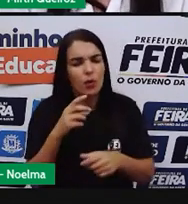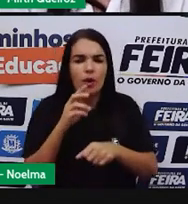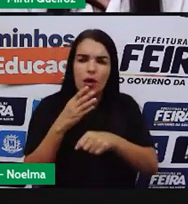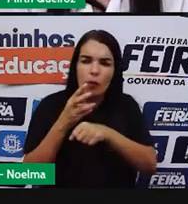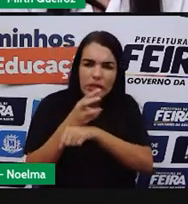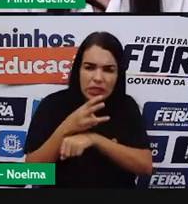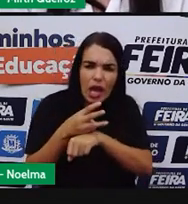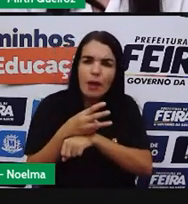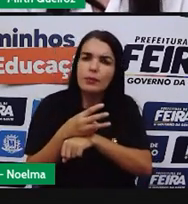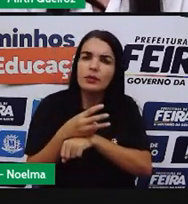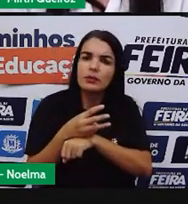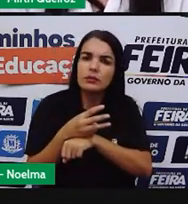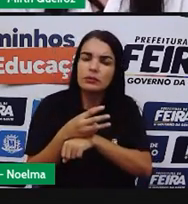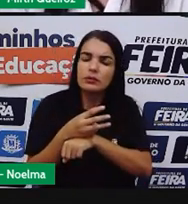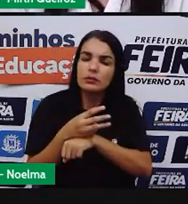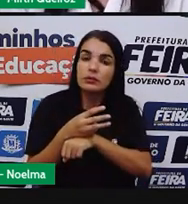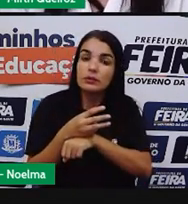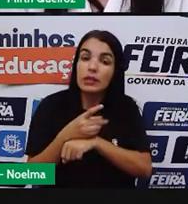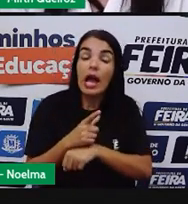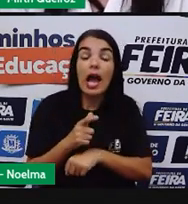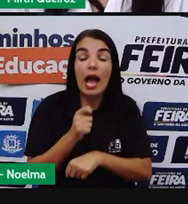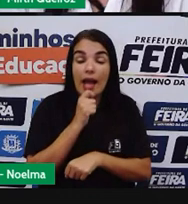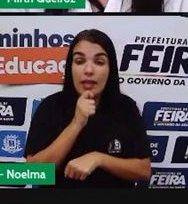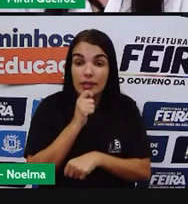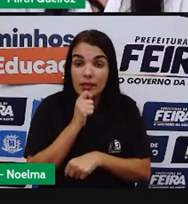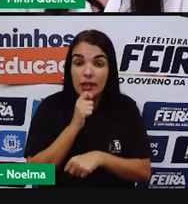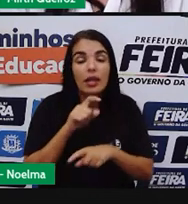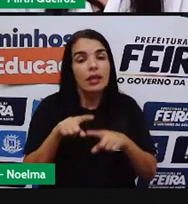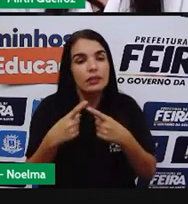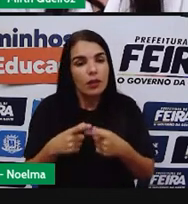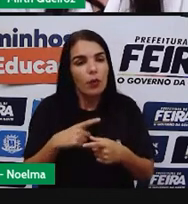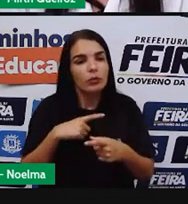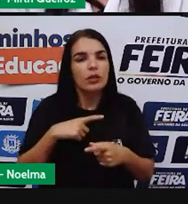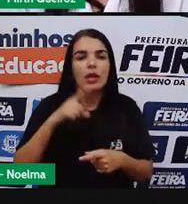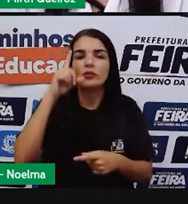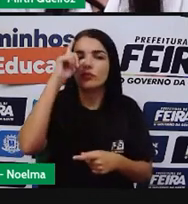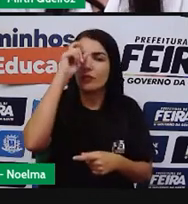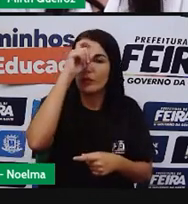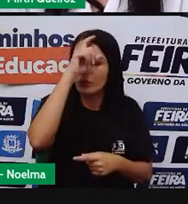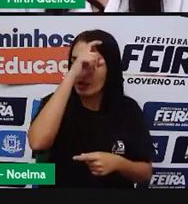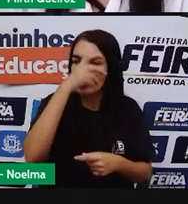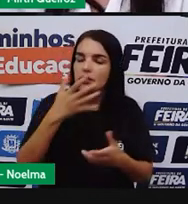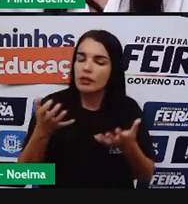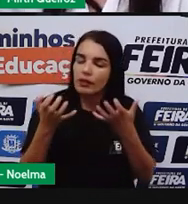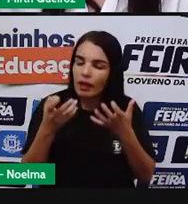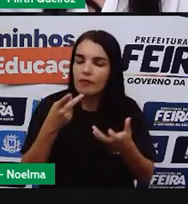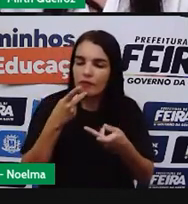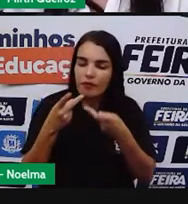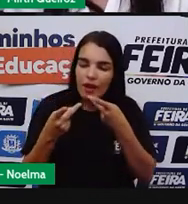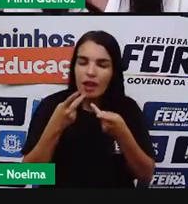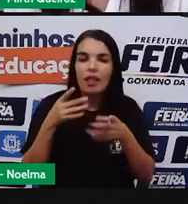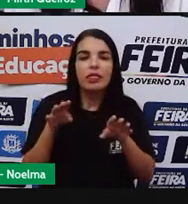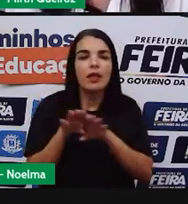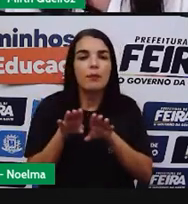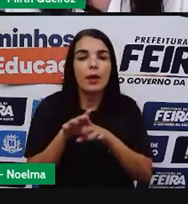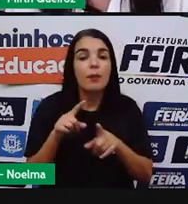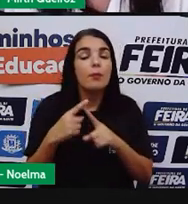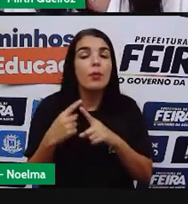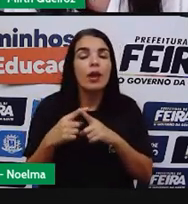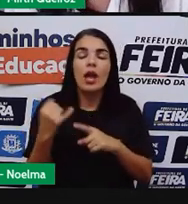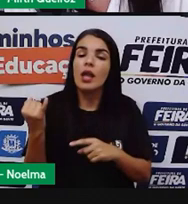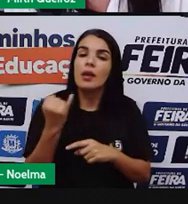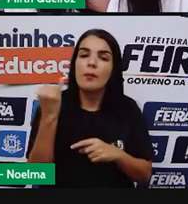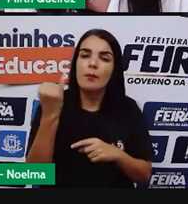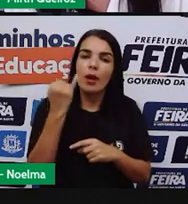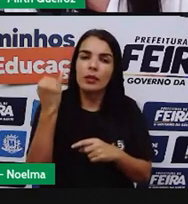acontecendo? É sobre essas dificuldades aí que a gente gostaria de falar também, né? É interessante a gente